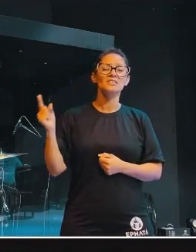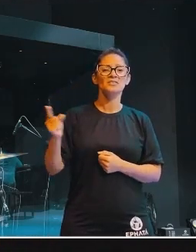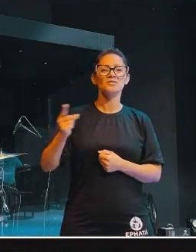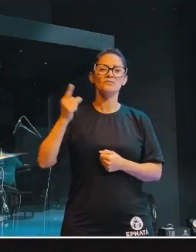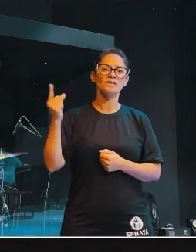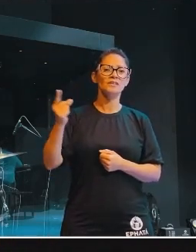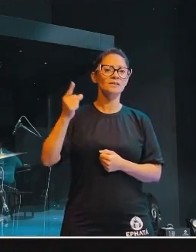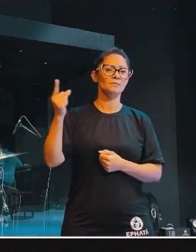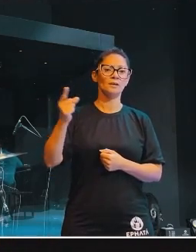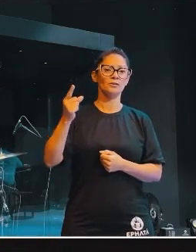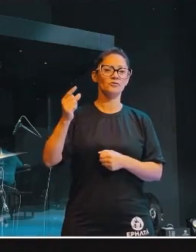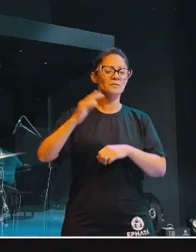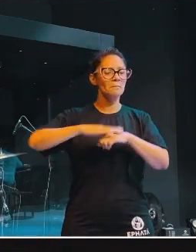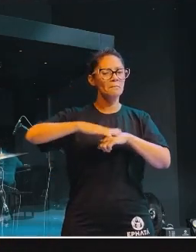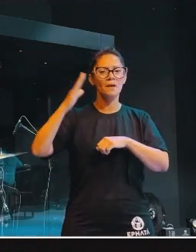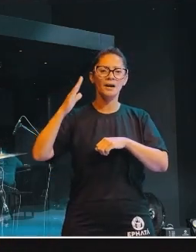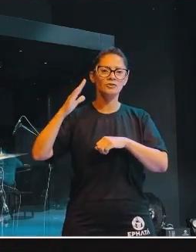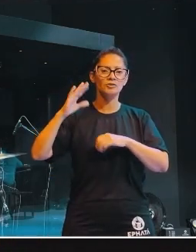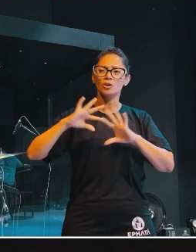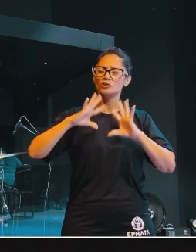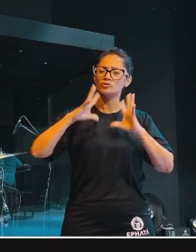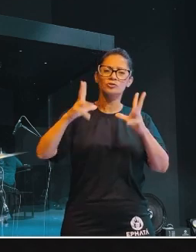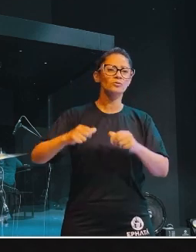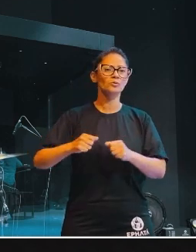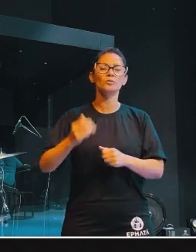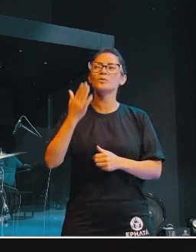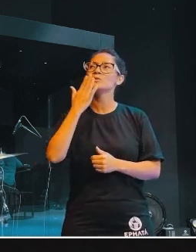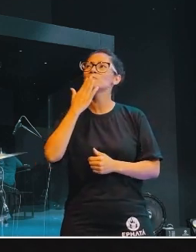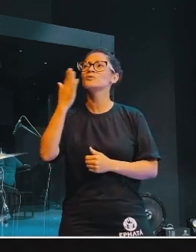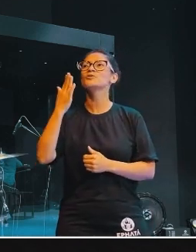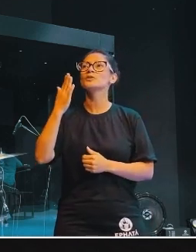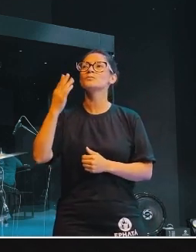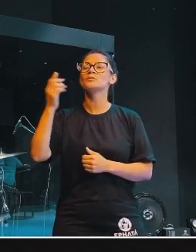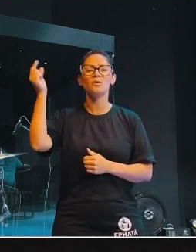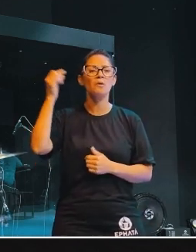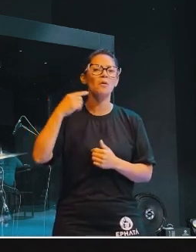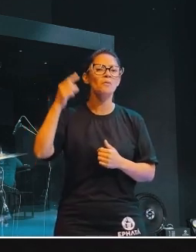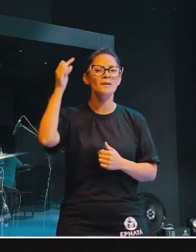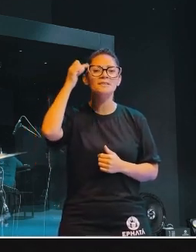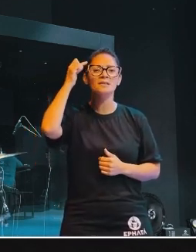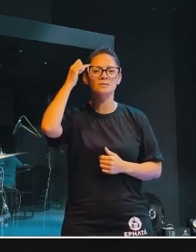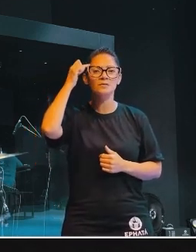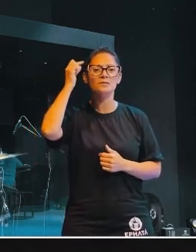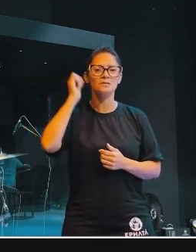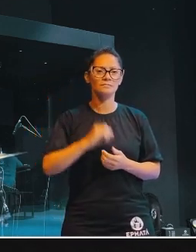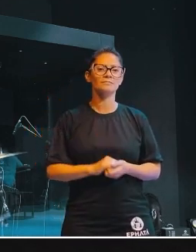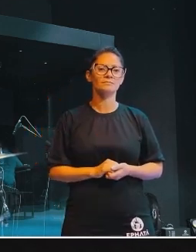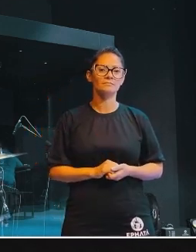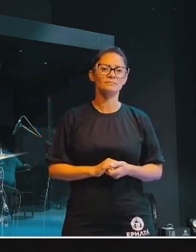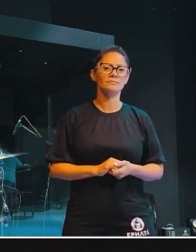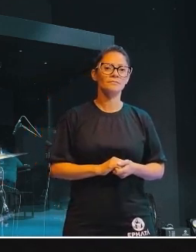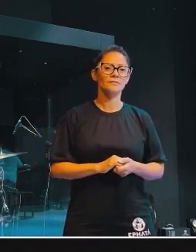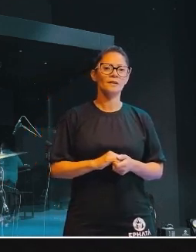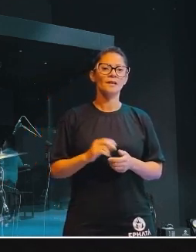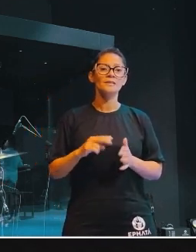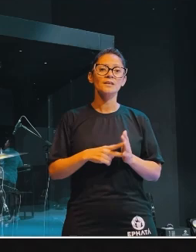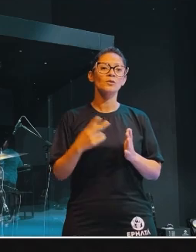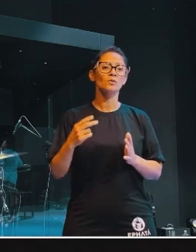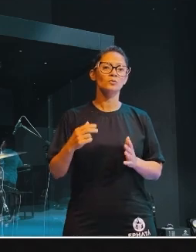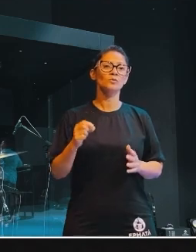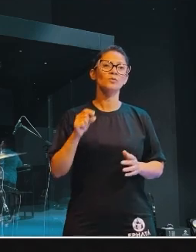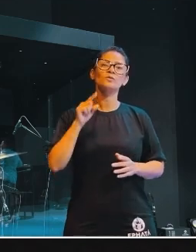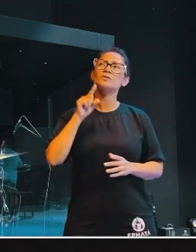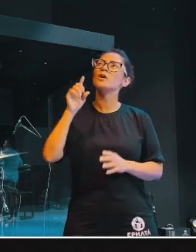infinitamente mais de tudo aquilo que pedimos ou pensamos, segundo o seu poder